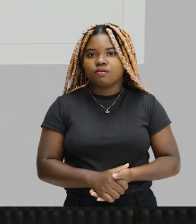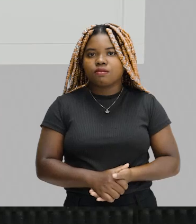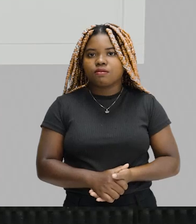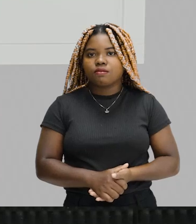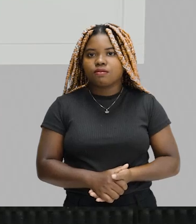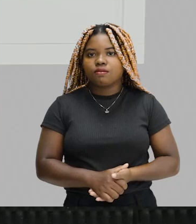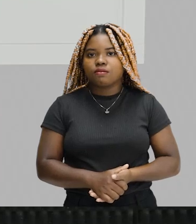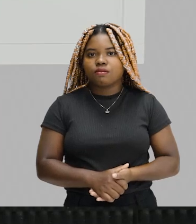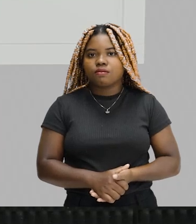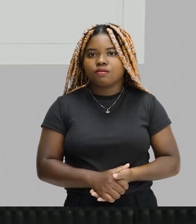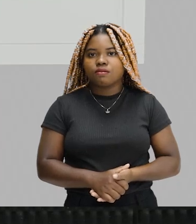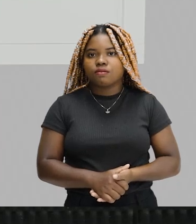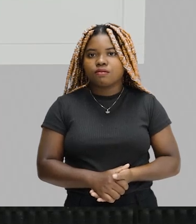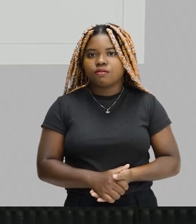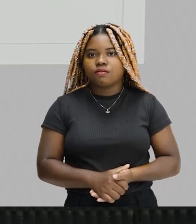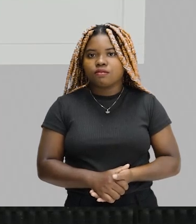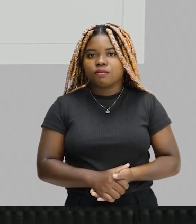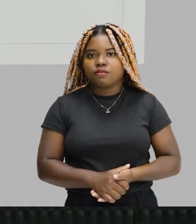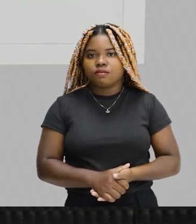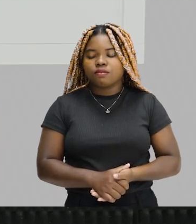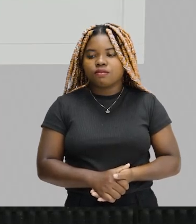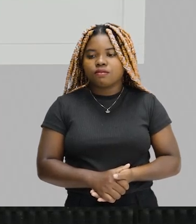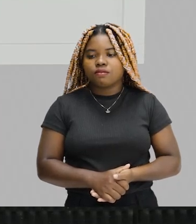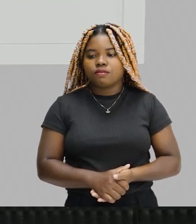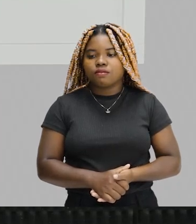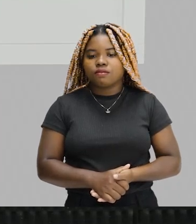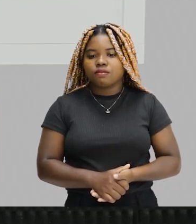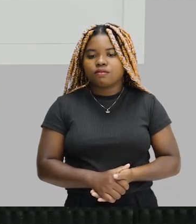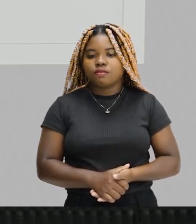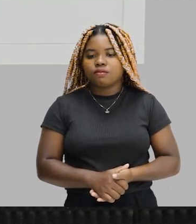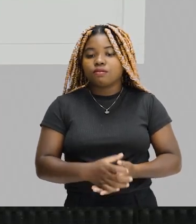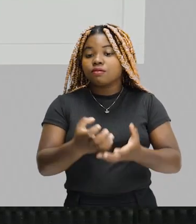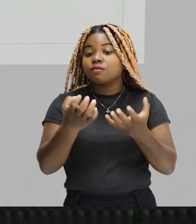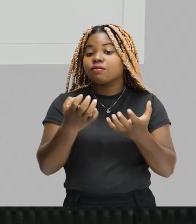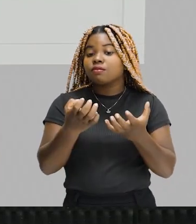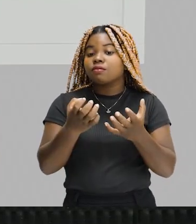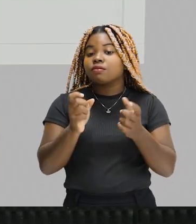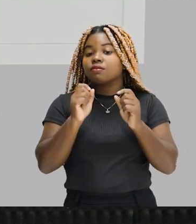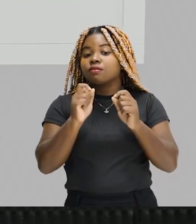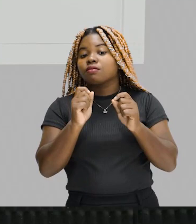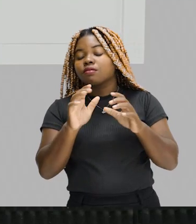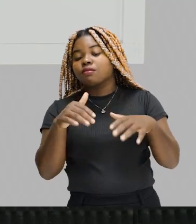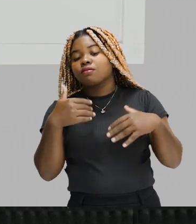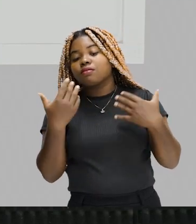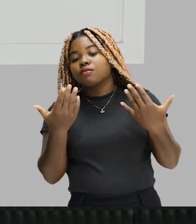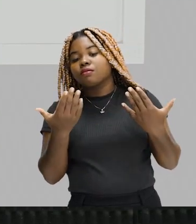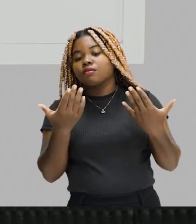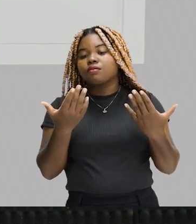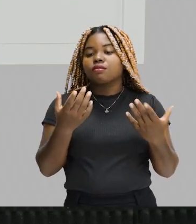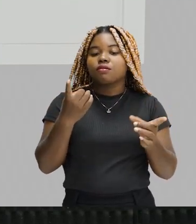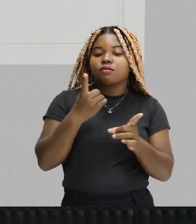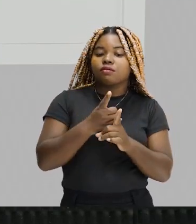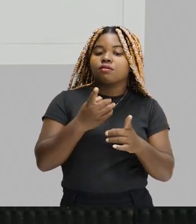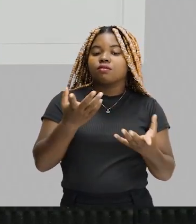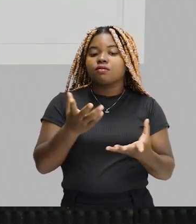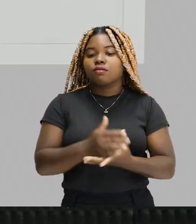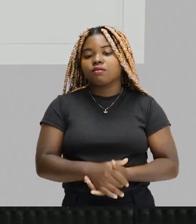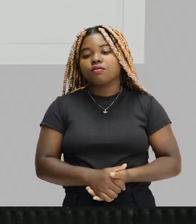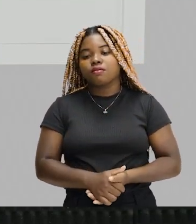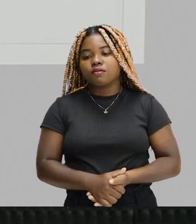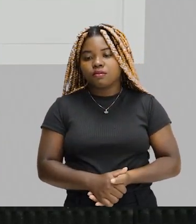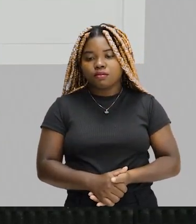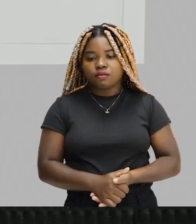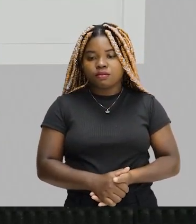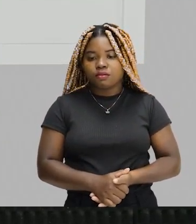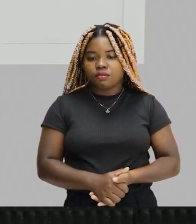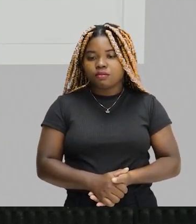Ok? E é igual a 1/3. Então, ele quer saber qual é a configuração que nós vamos encontrar ali,